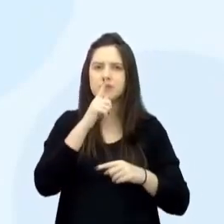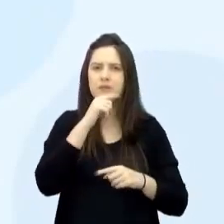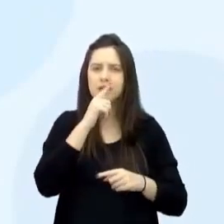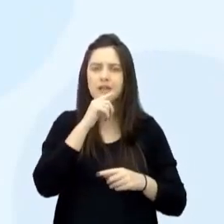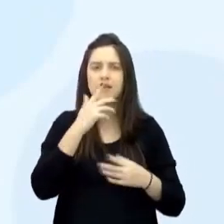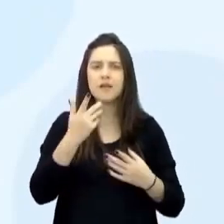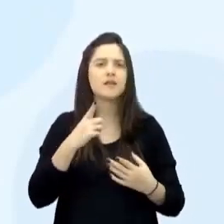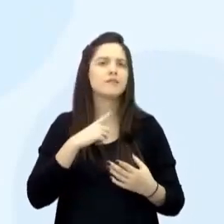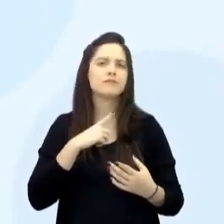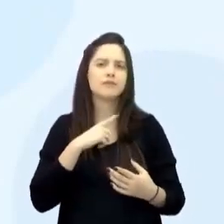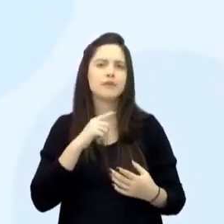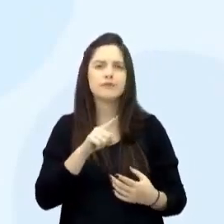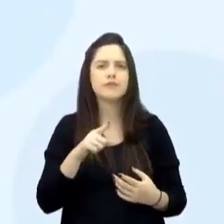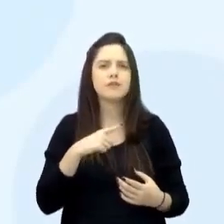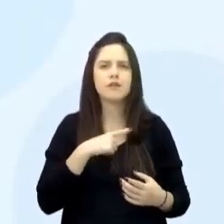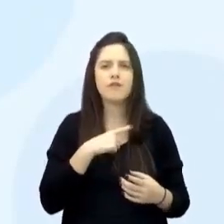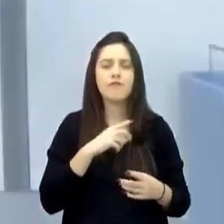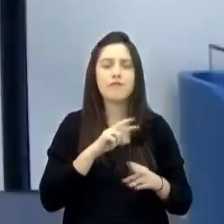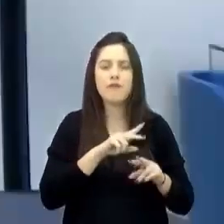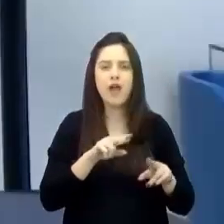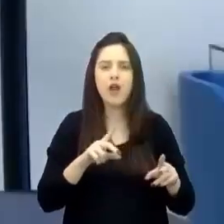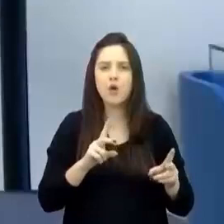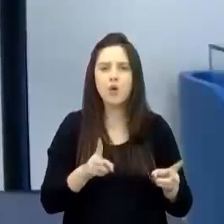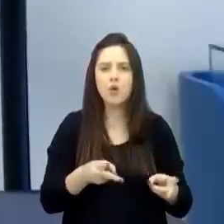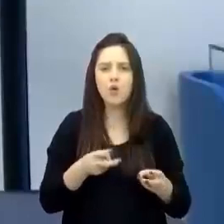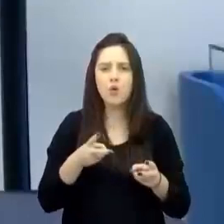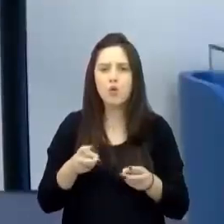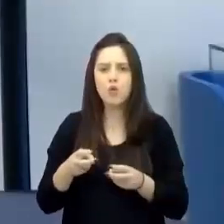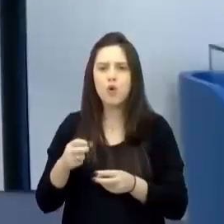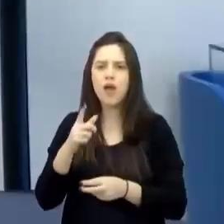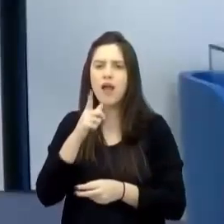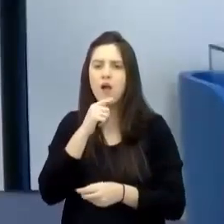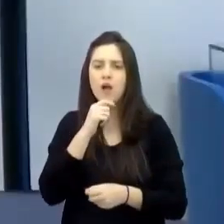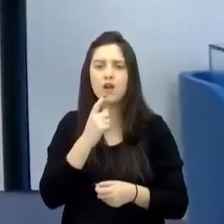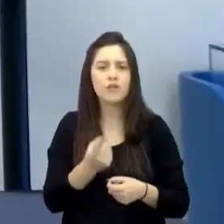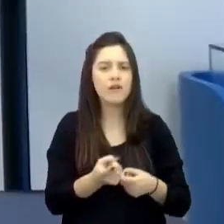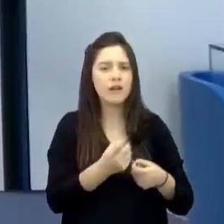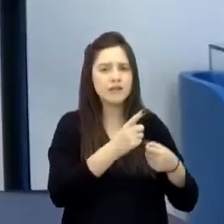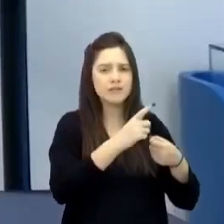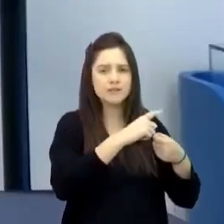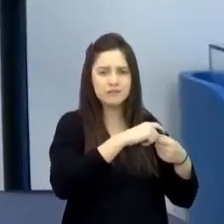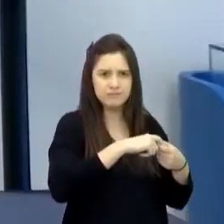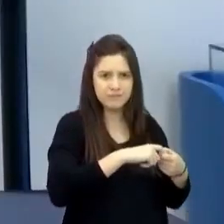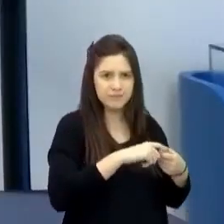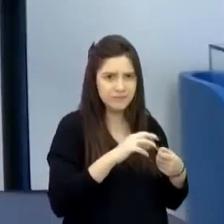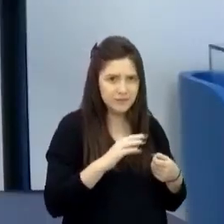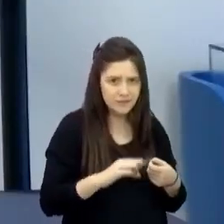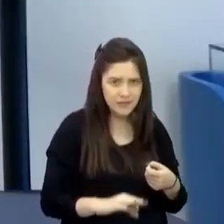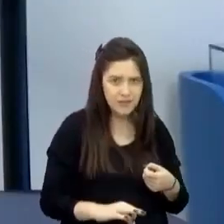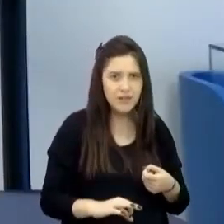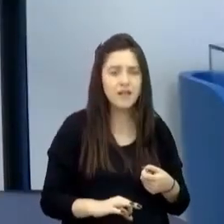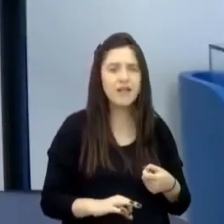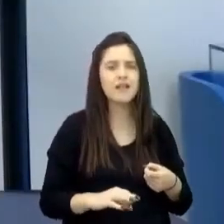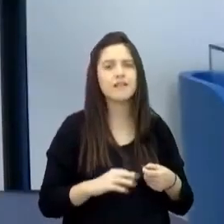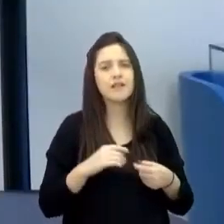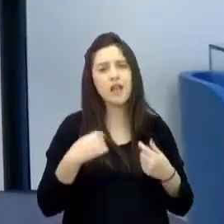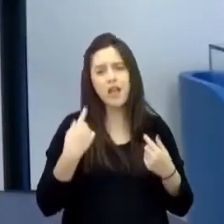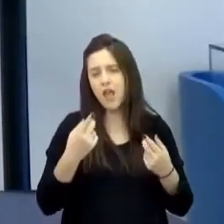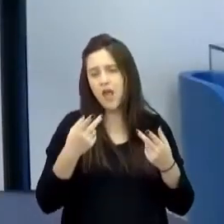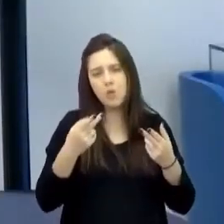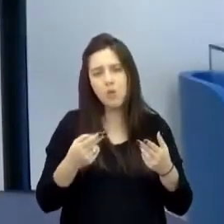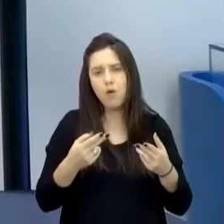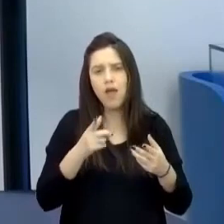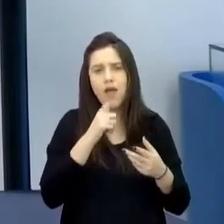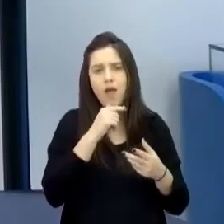quando você tem lá para essa parte de consumo, é a água que ela não vai retornar para a natureza, certo? Da mesma forma da qual ela foi